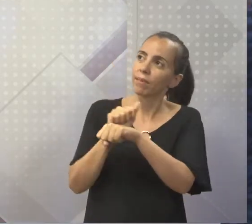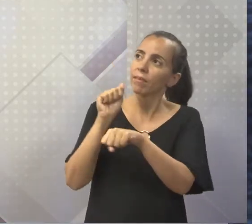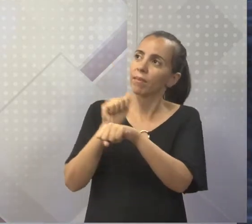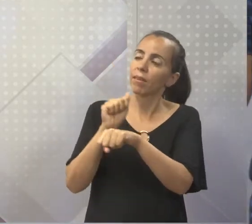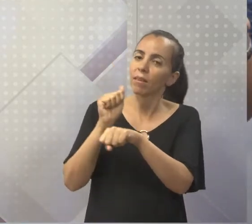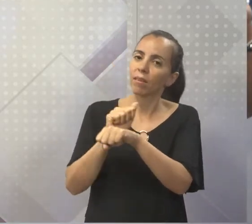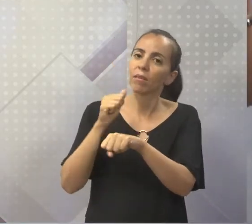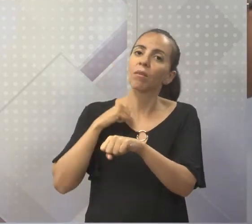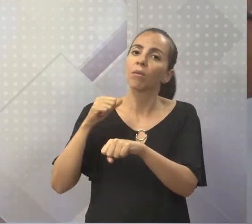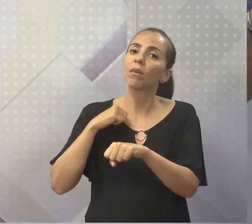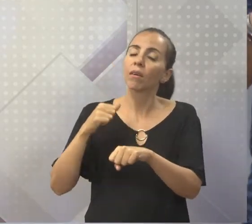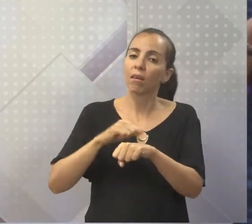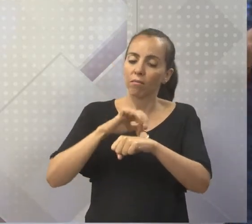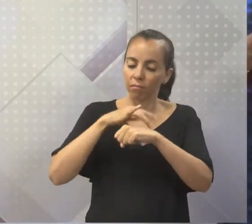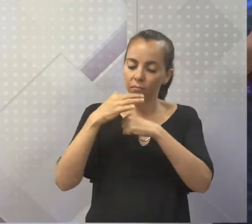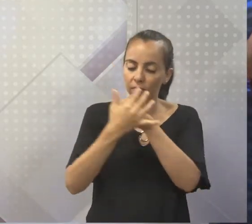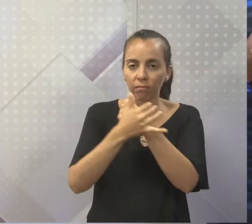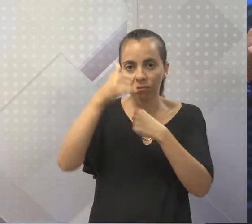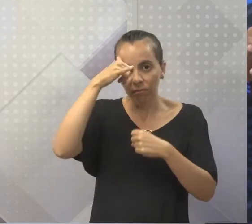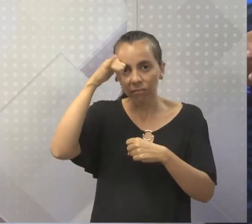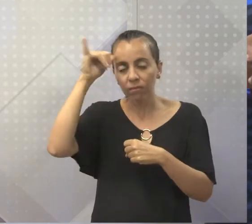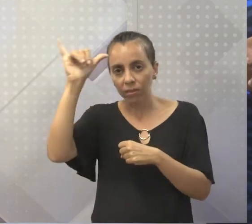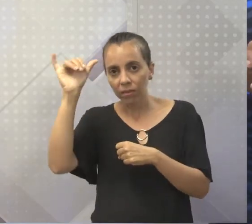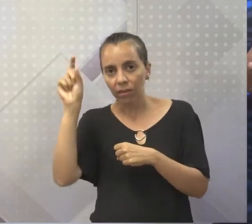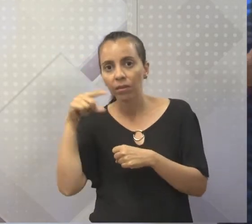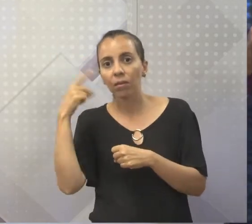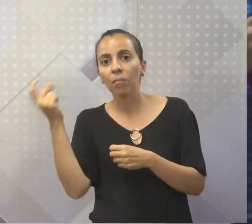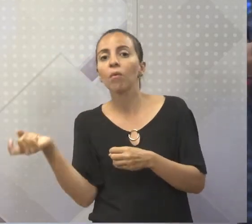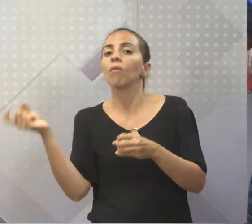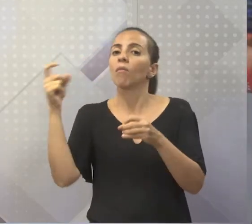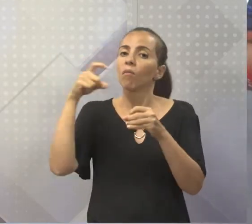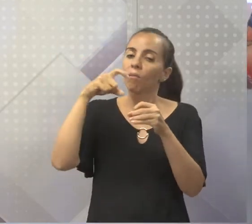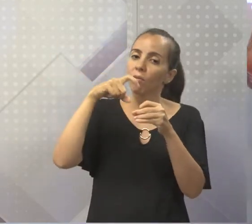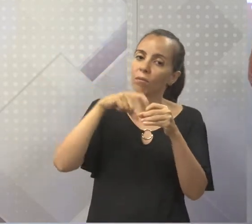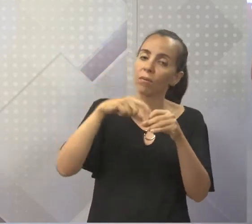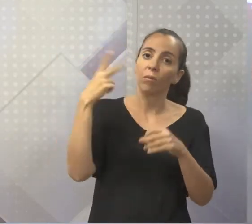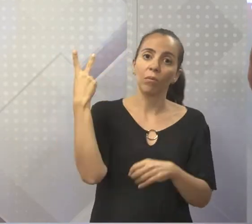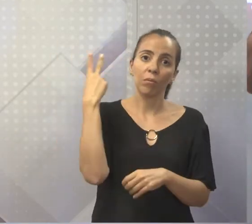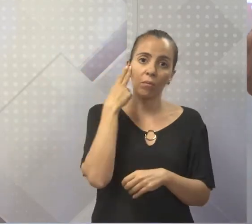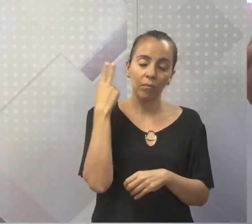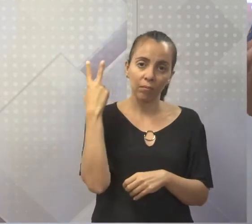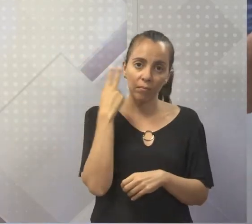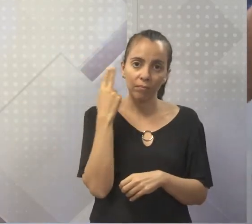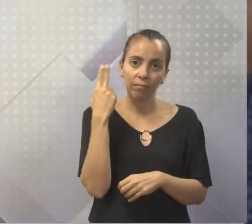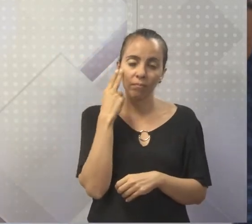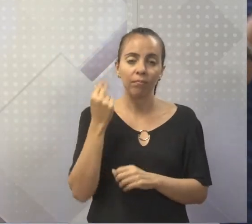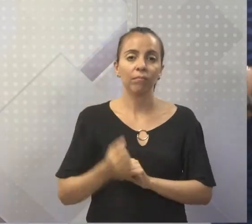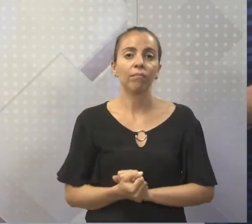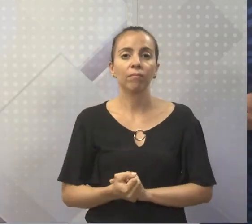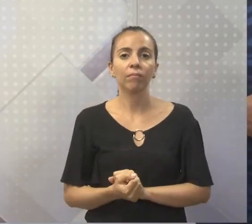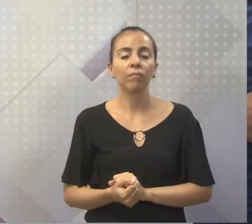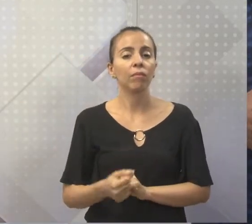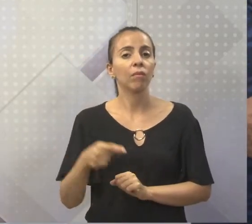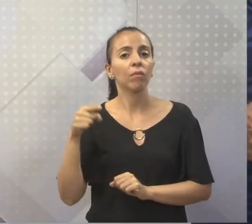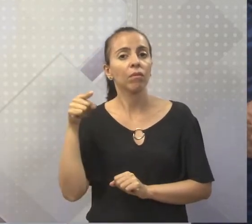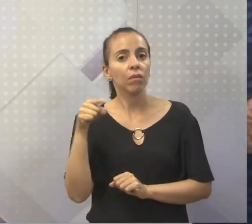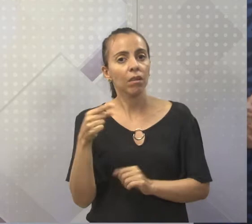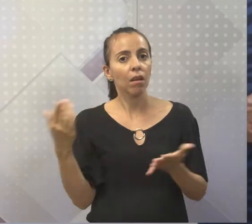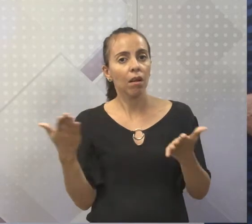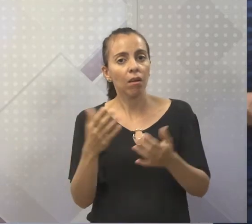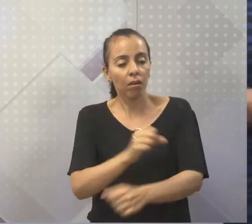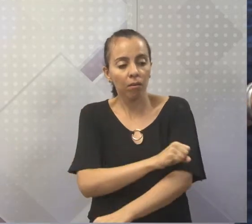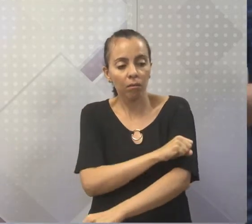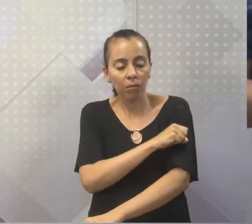para que a gente possa retornar a nossa vida é interessante vocês que estão saindo do Ensino